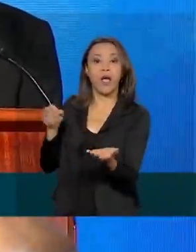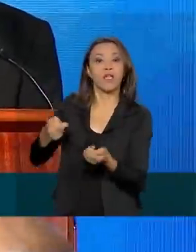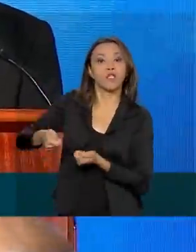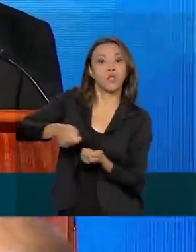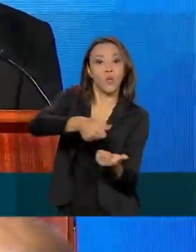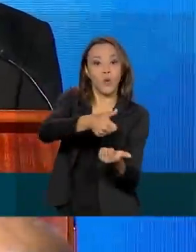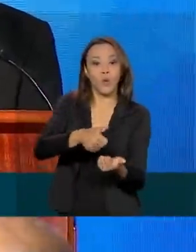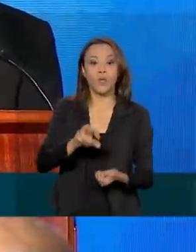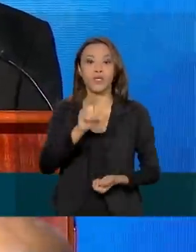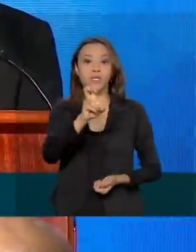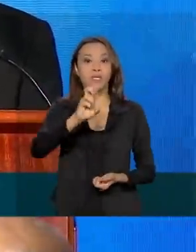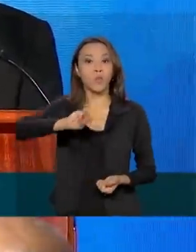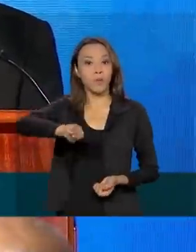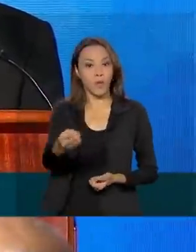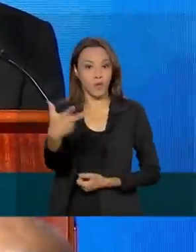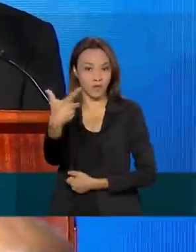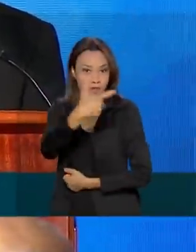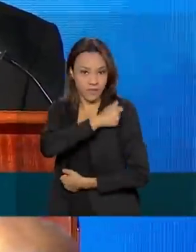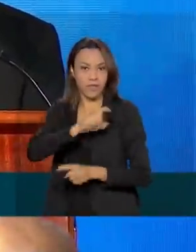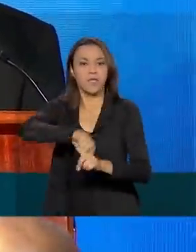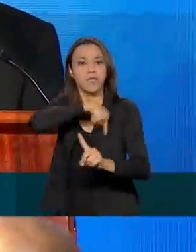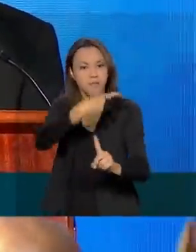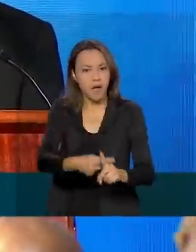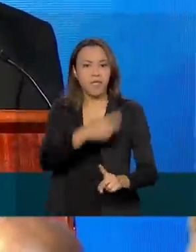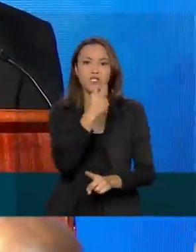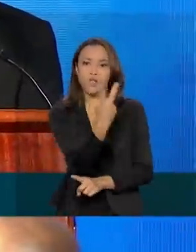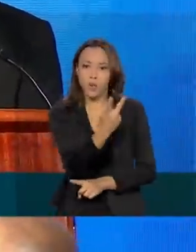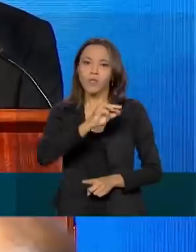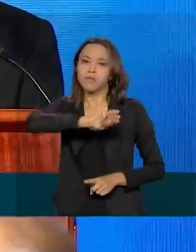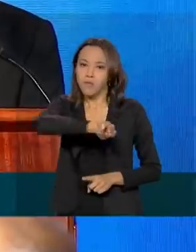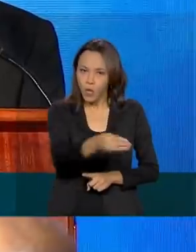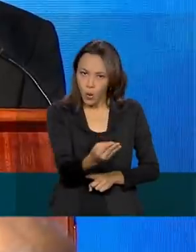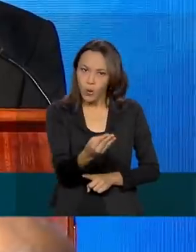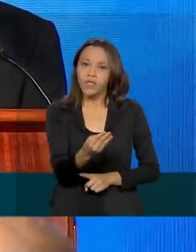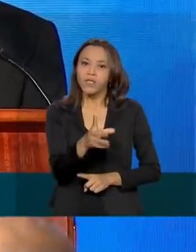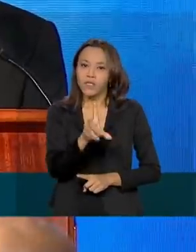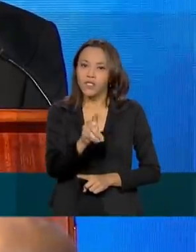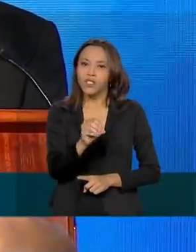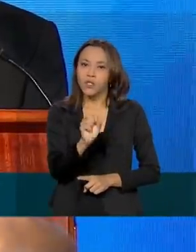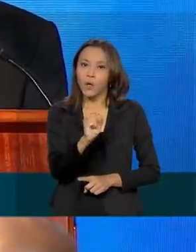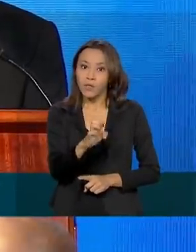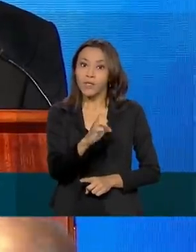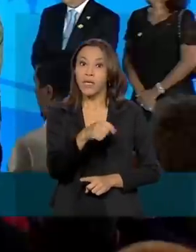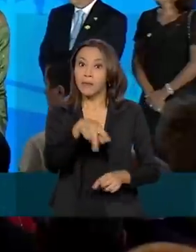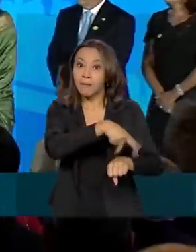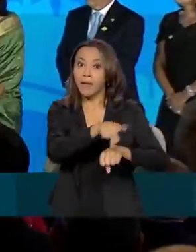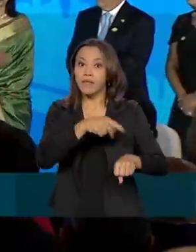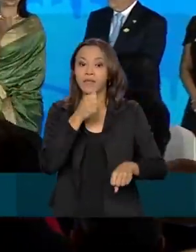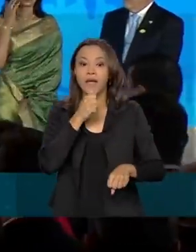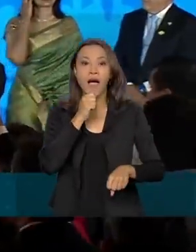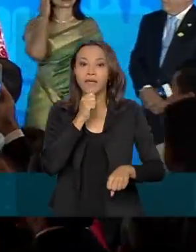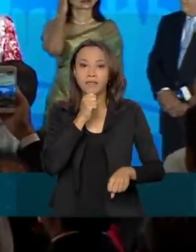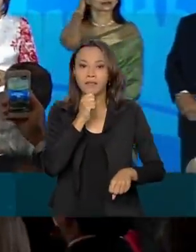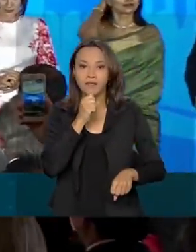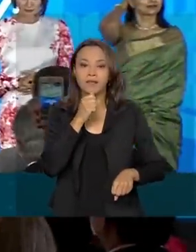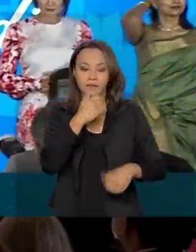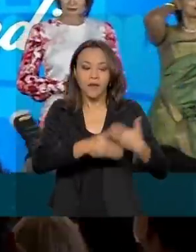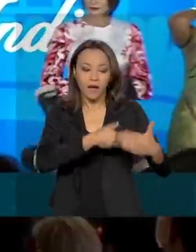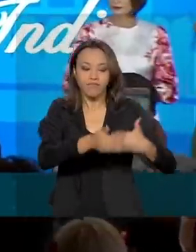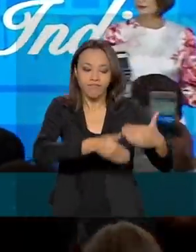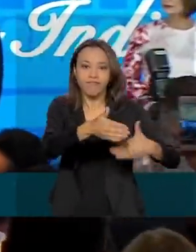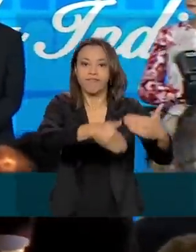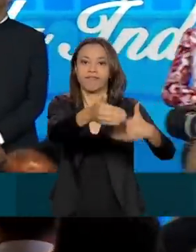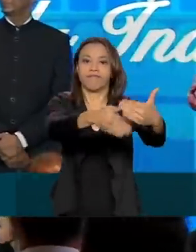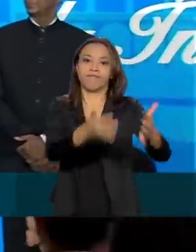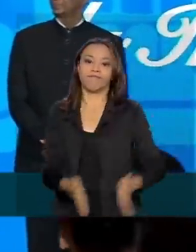contra a covid-19 e Vai doar mais dois milhões de doses para países em desenvolvimento a parceria